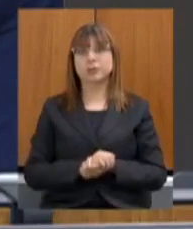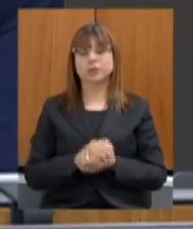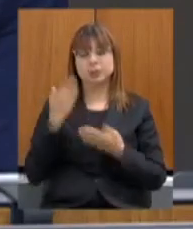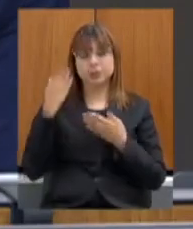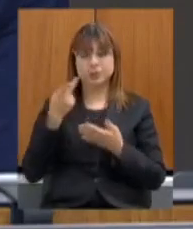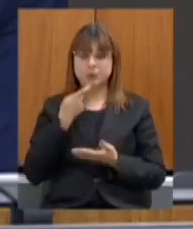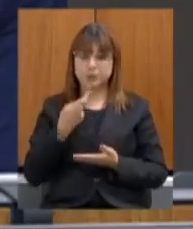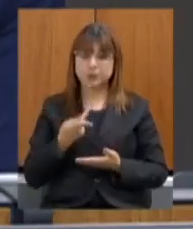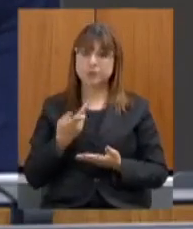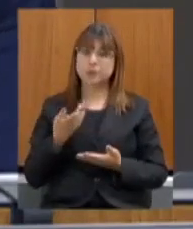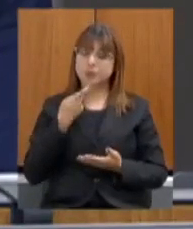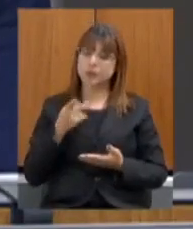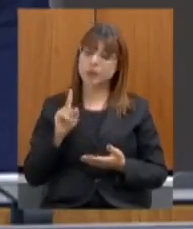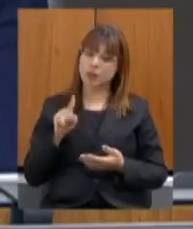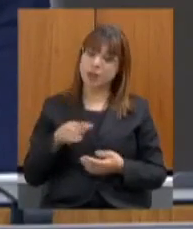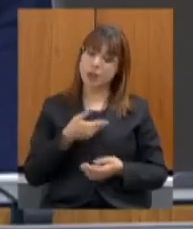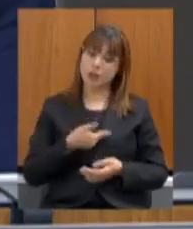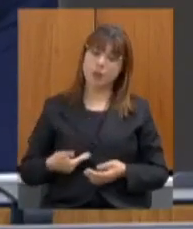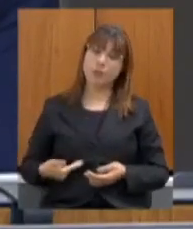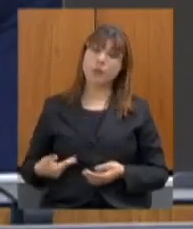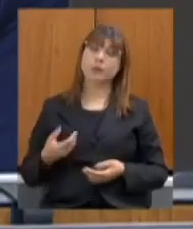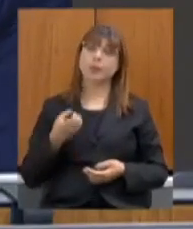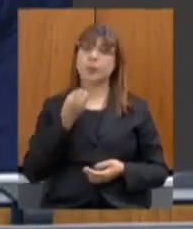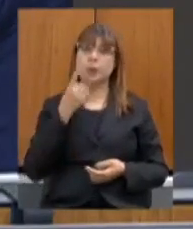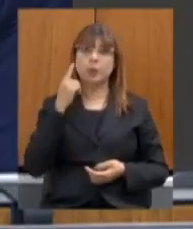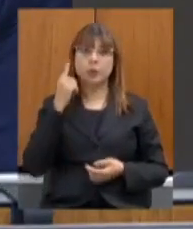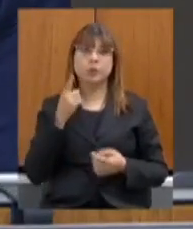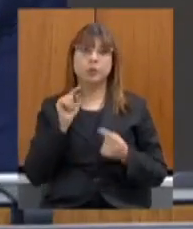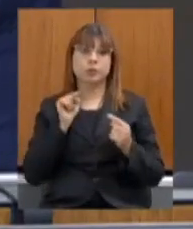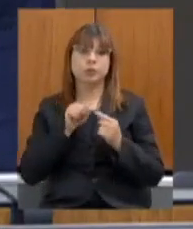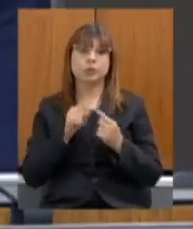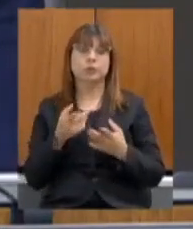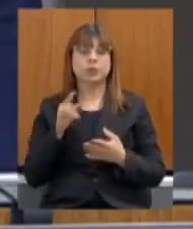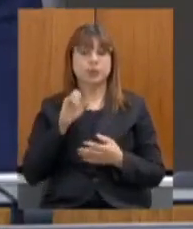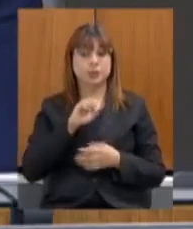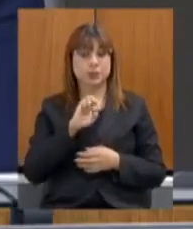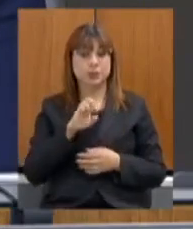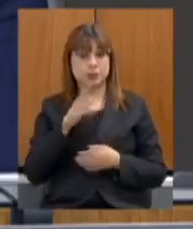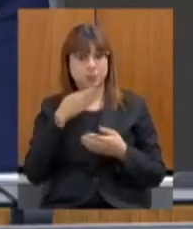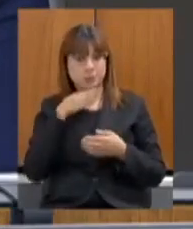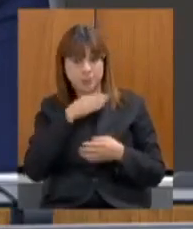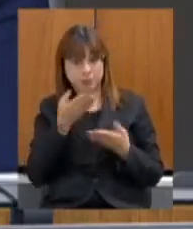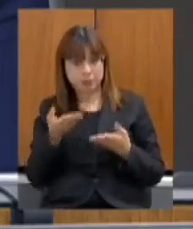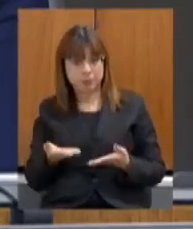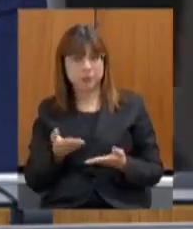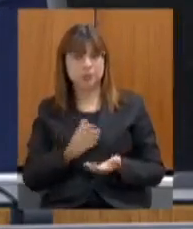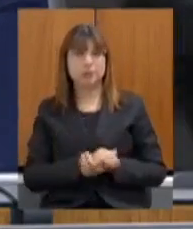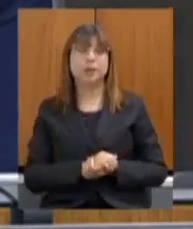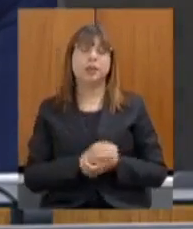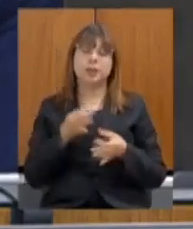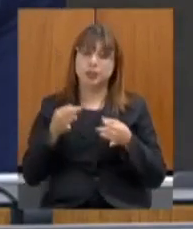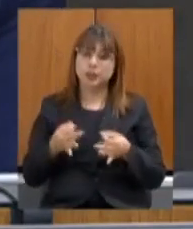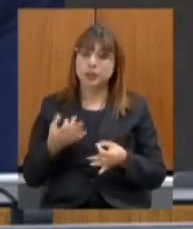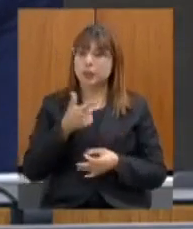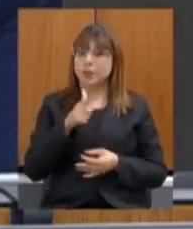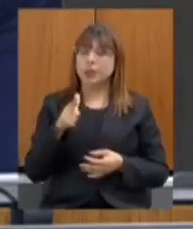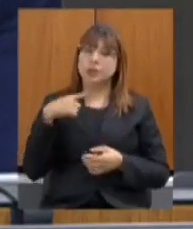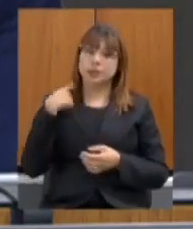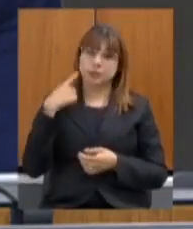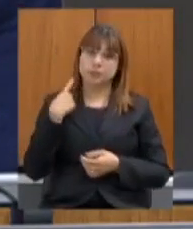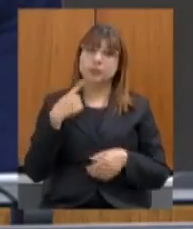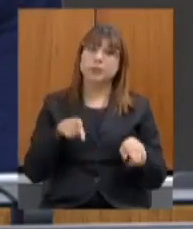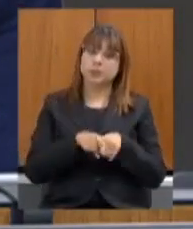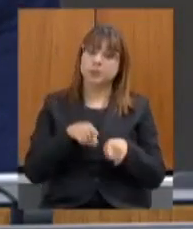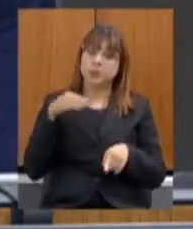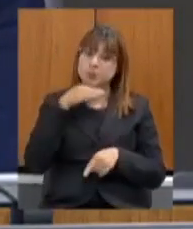dizendo que este governo é um governo de boas intenções. E acho que se o senhor percebeu isso, tenho certeza que todos os deputados da casa a essa altura